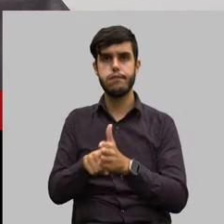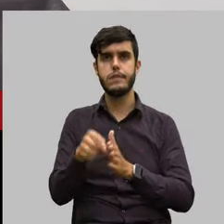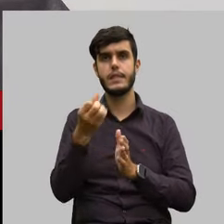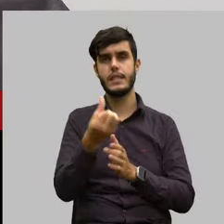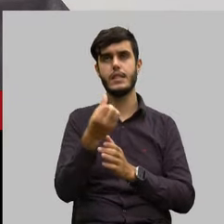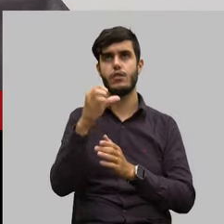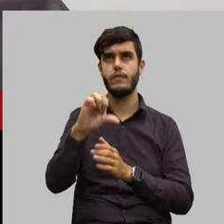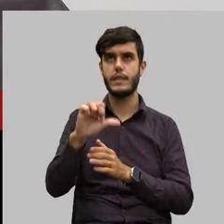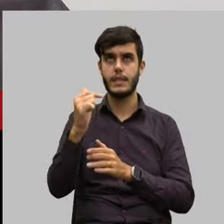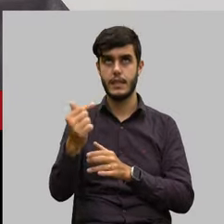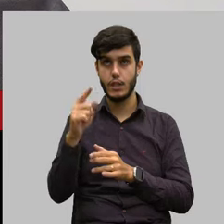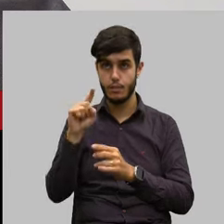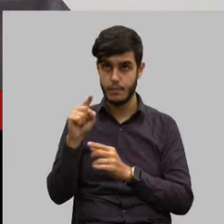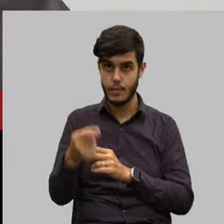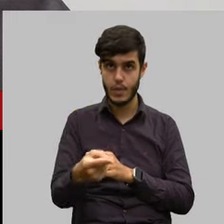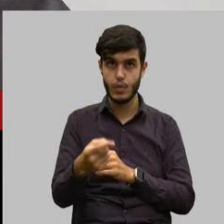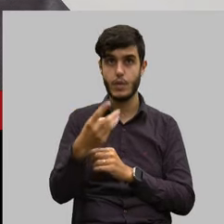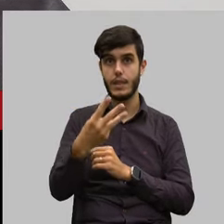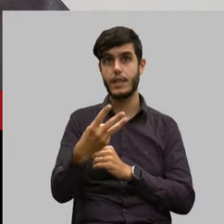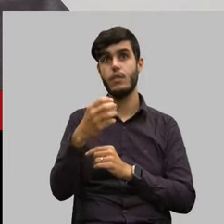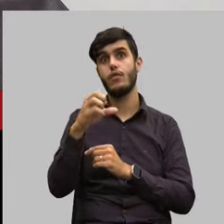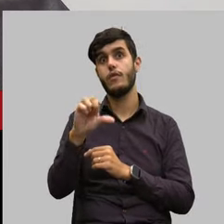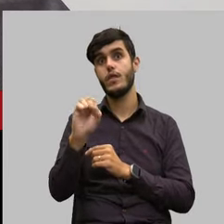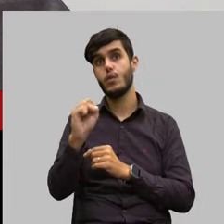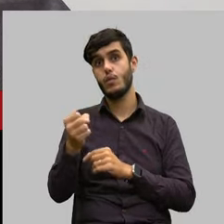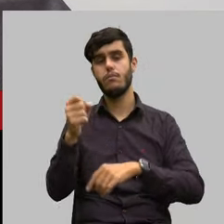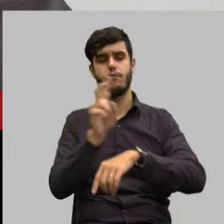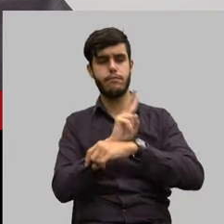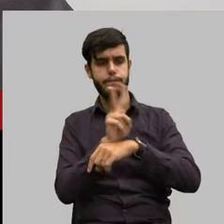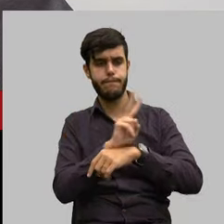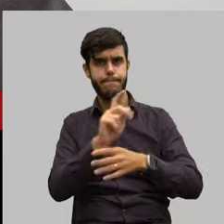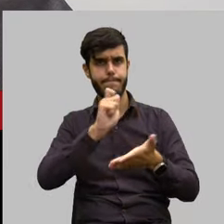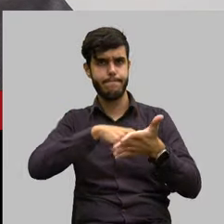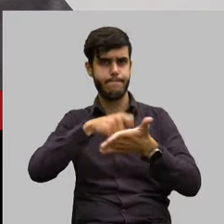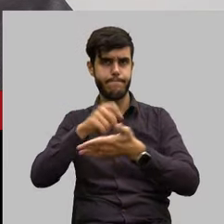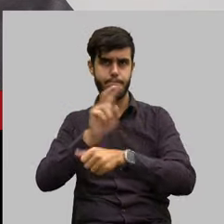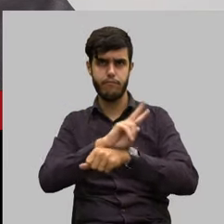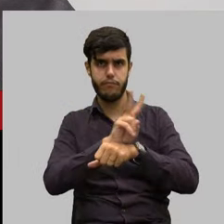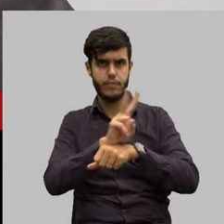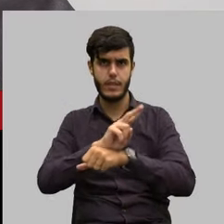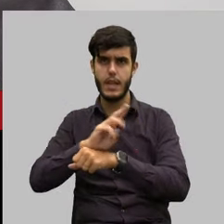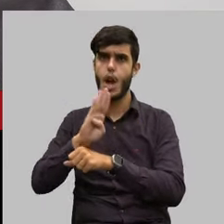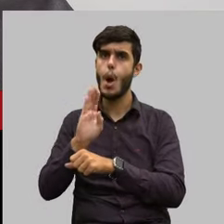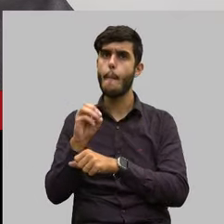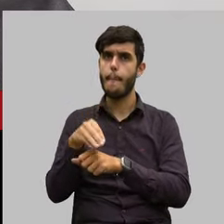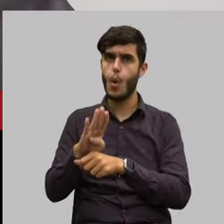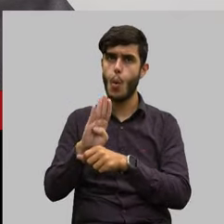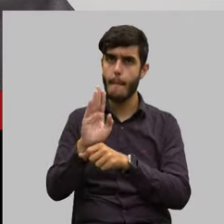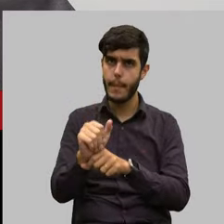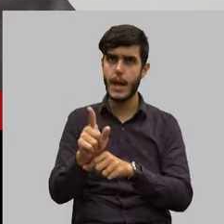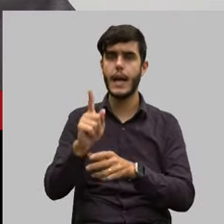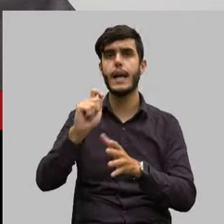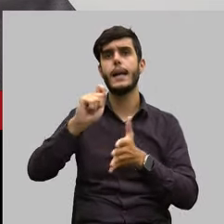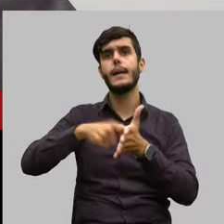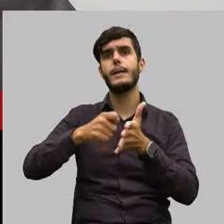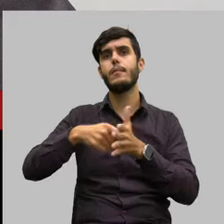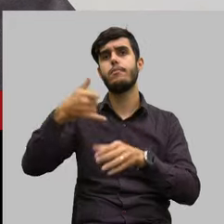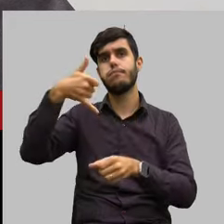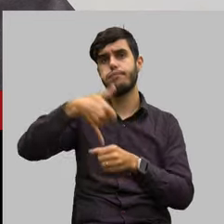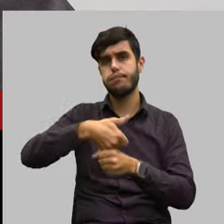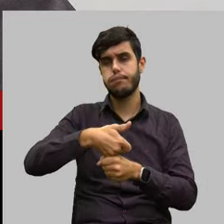697.886 ações fiscalizadoras em bombas medidoras de combustível balanças